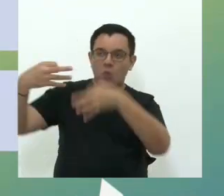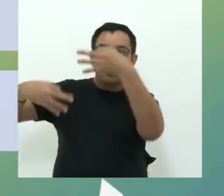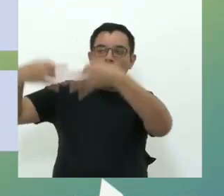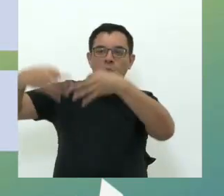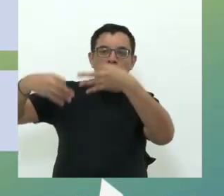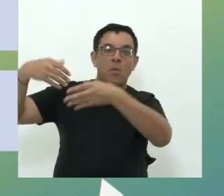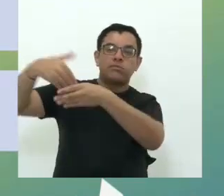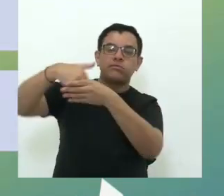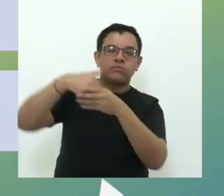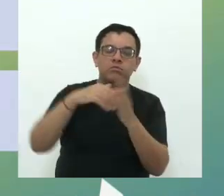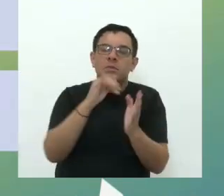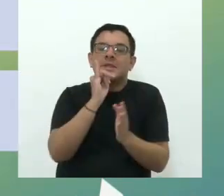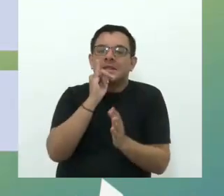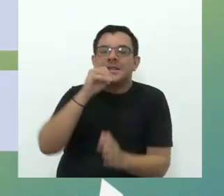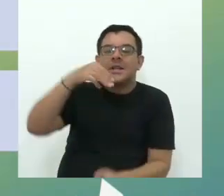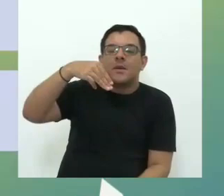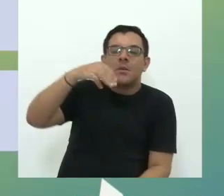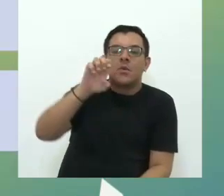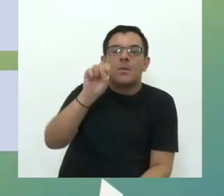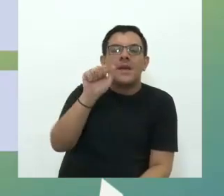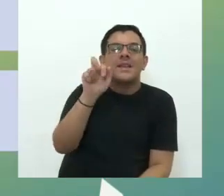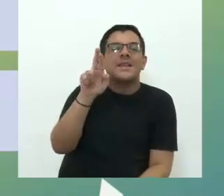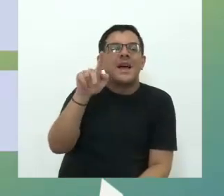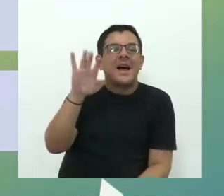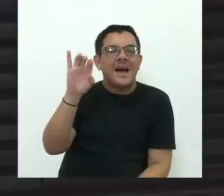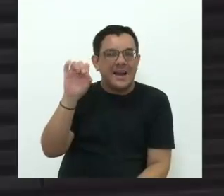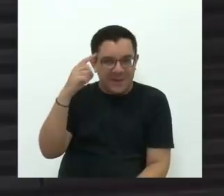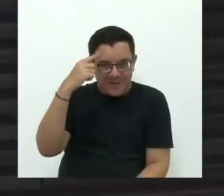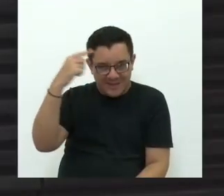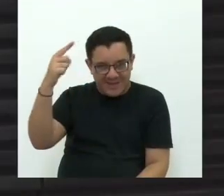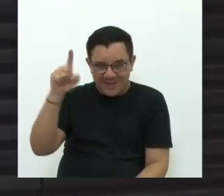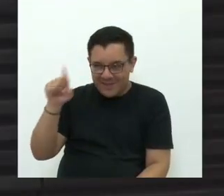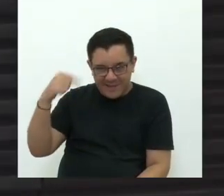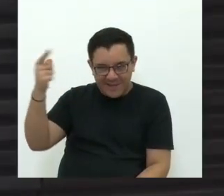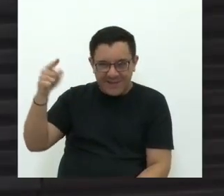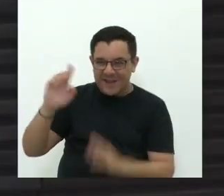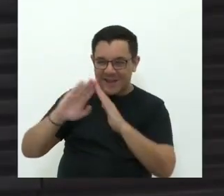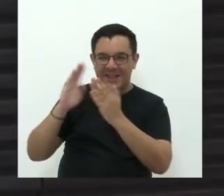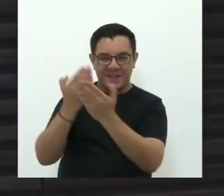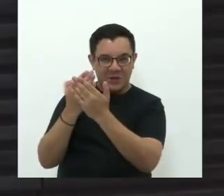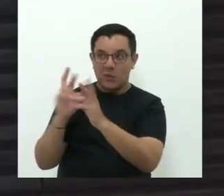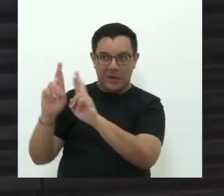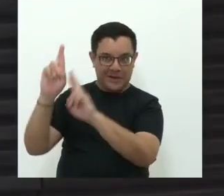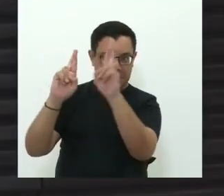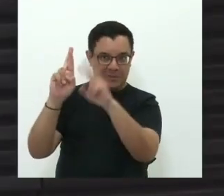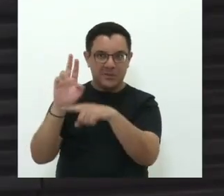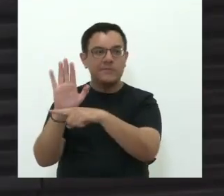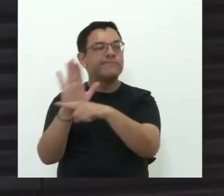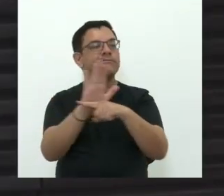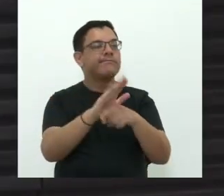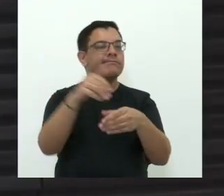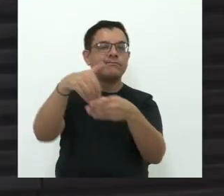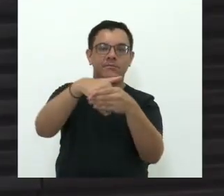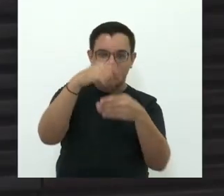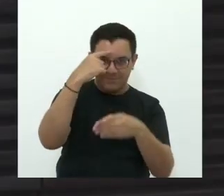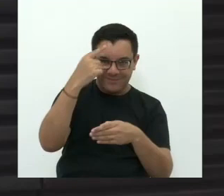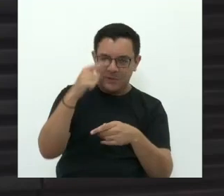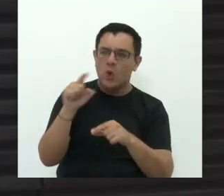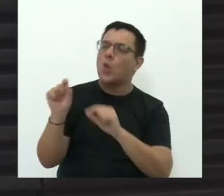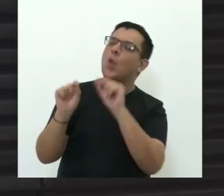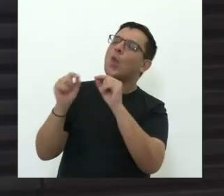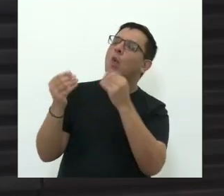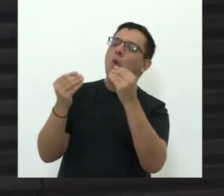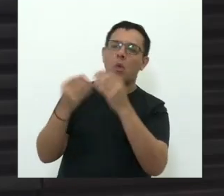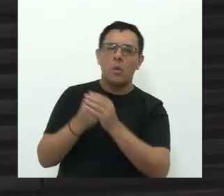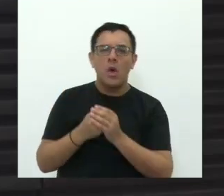que os mesários estão procedendo após a votação Como que o sistema eletrônico de votação funciona